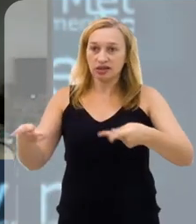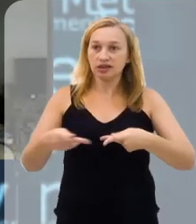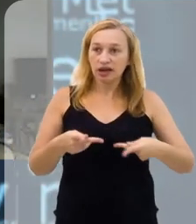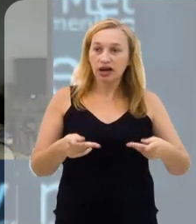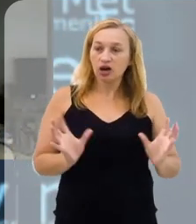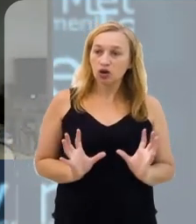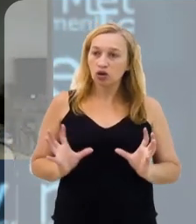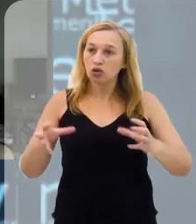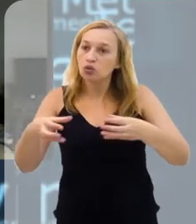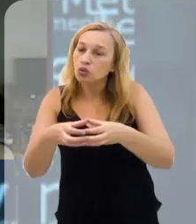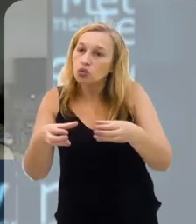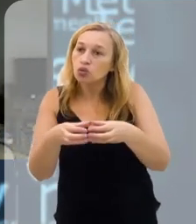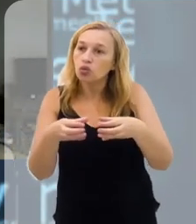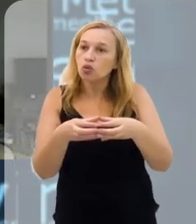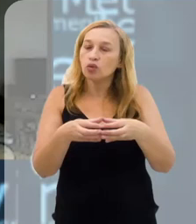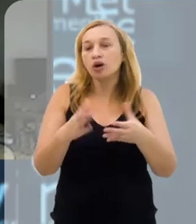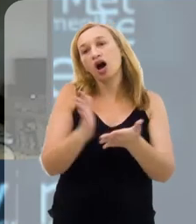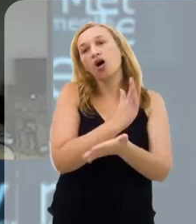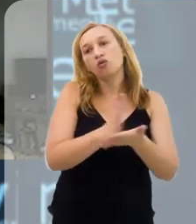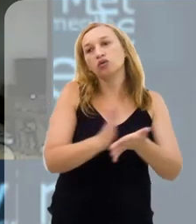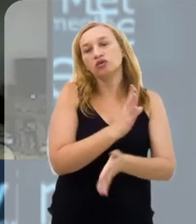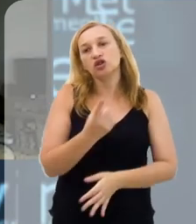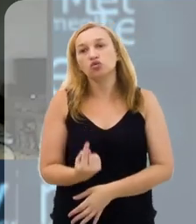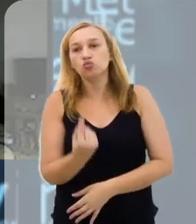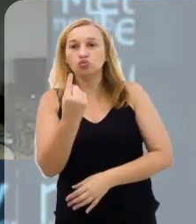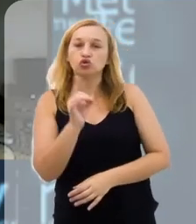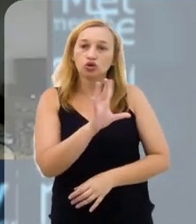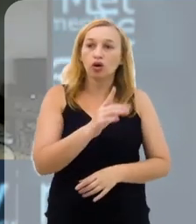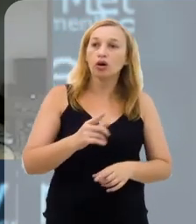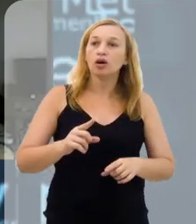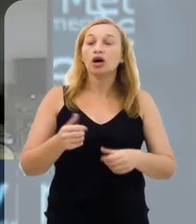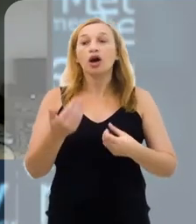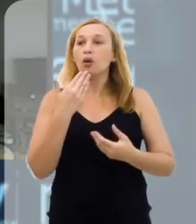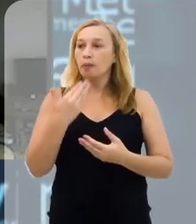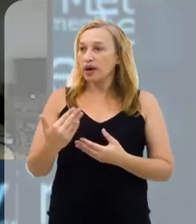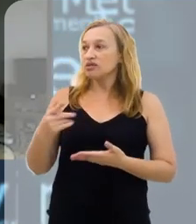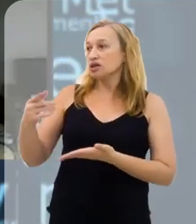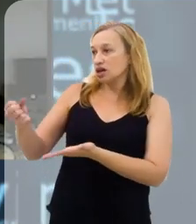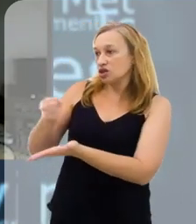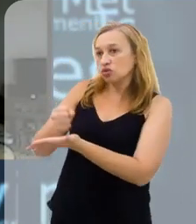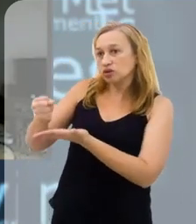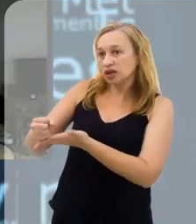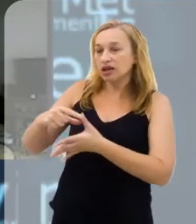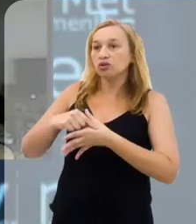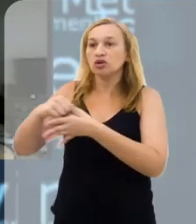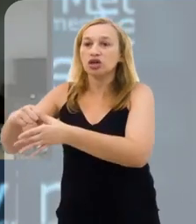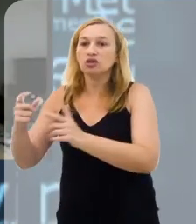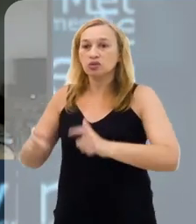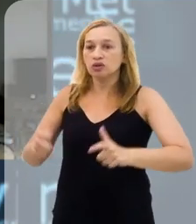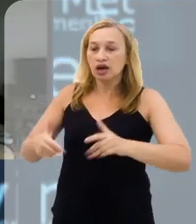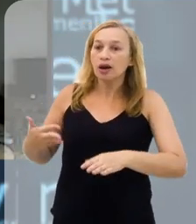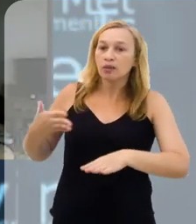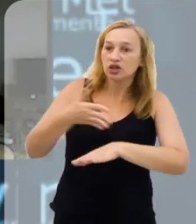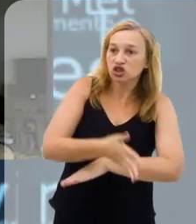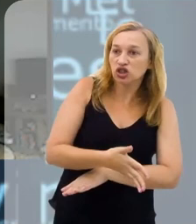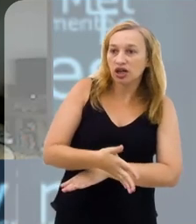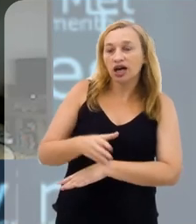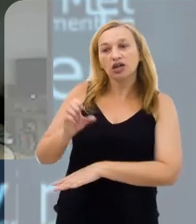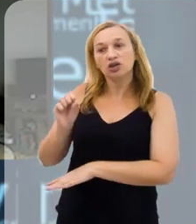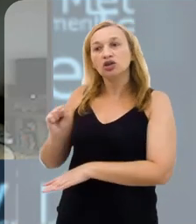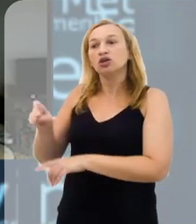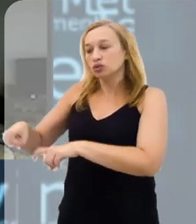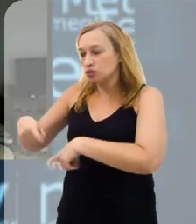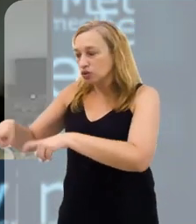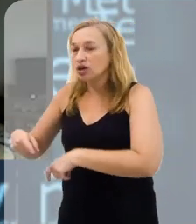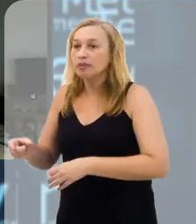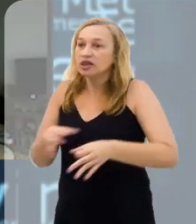turistas que vêm de fora, eles formam um grupo, ou alguns vêm individualmente no carro, mas eu peço que eles contratem um guia local para chegar